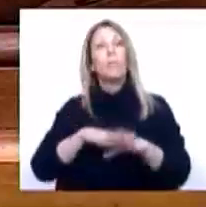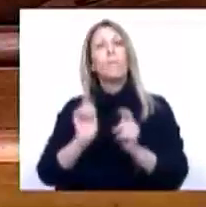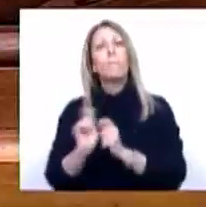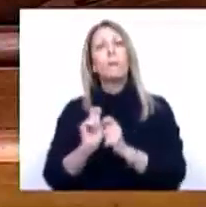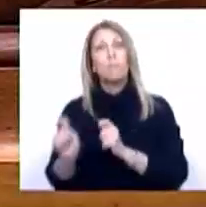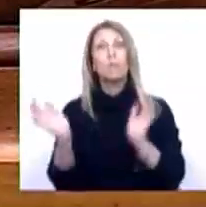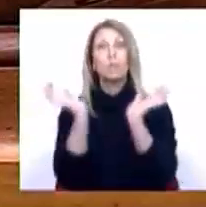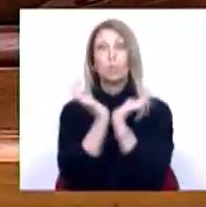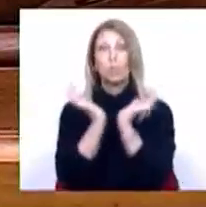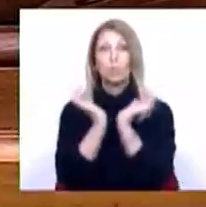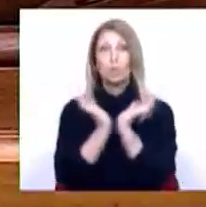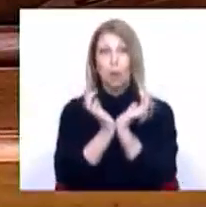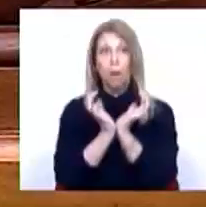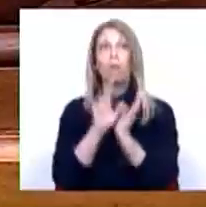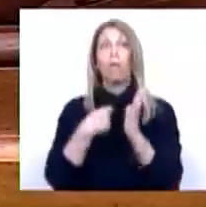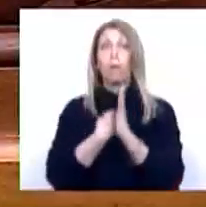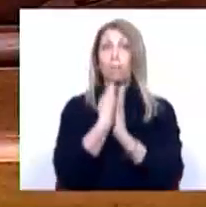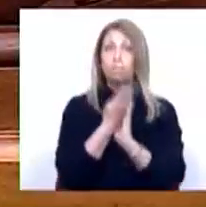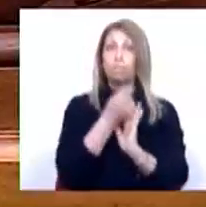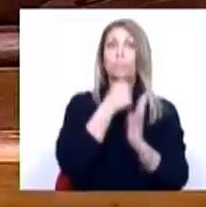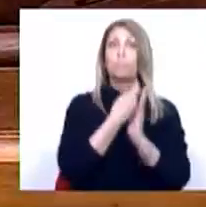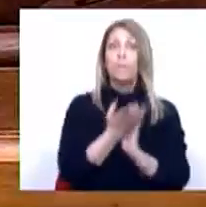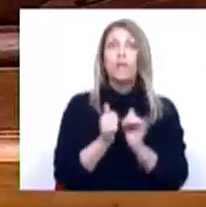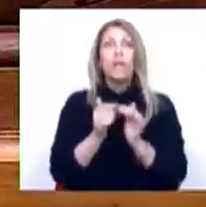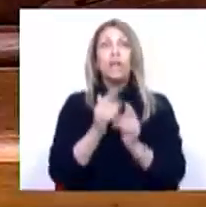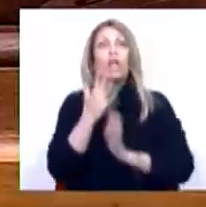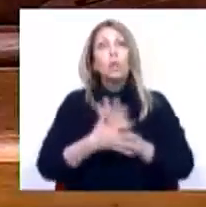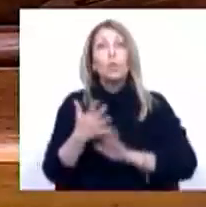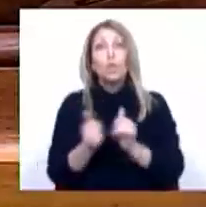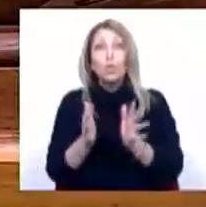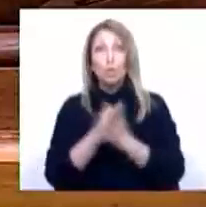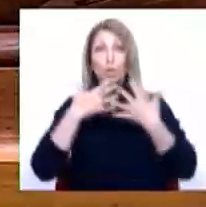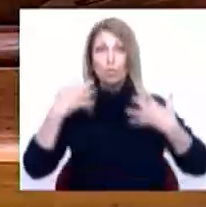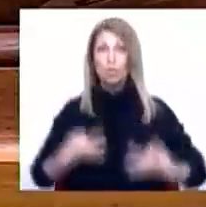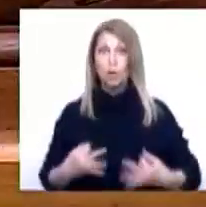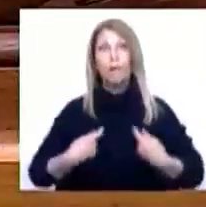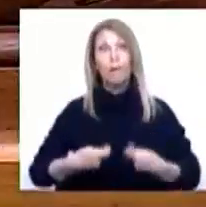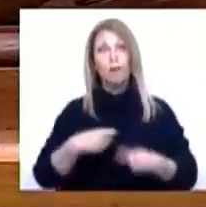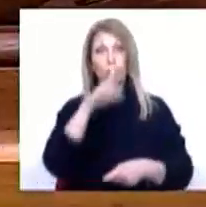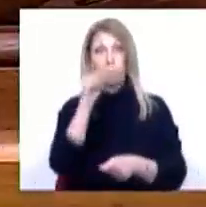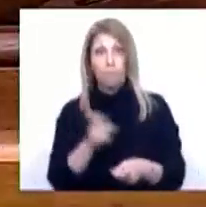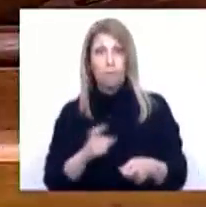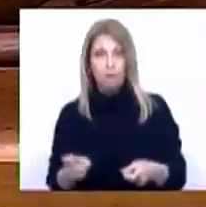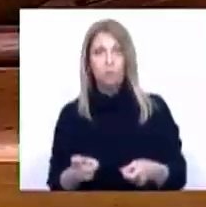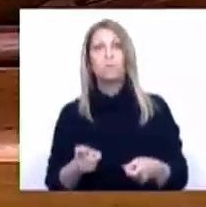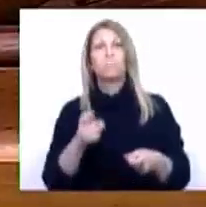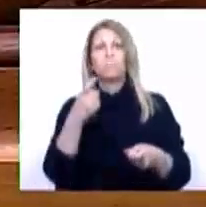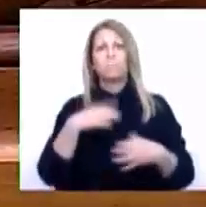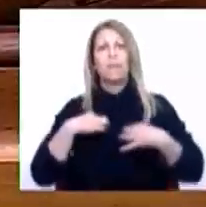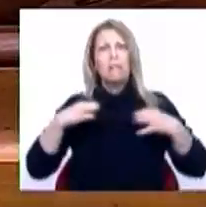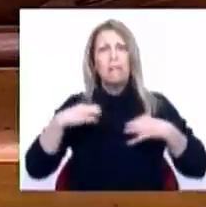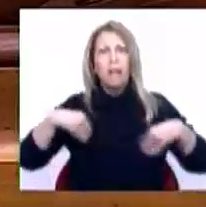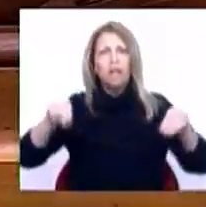um pacote muito significativo para todas as indústrias que são consumidoras de gás e que vão dos têxteis ao vidro,